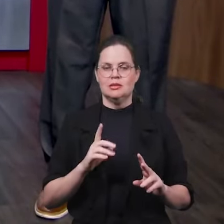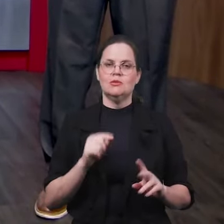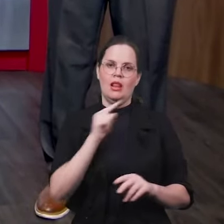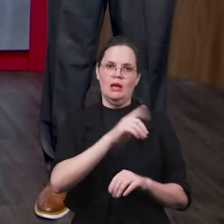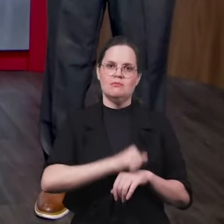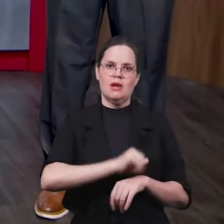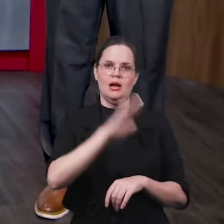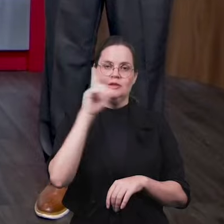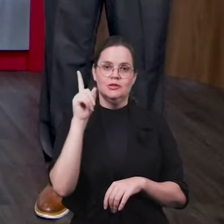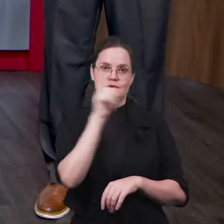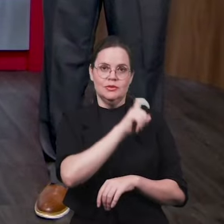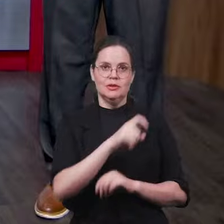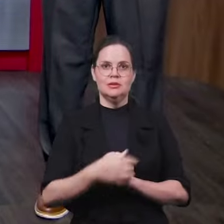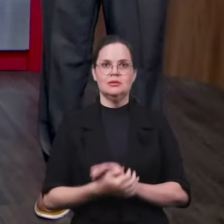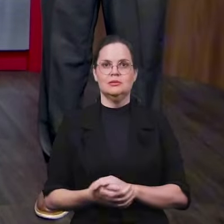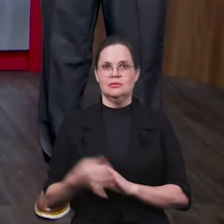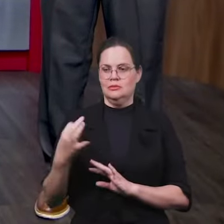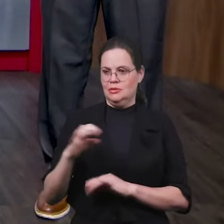Denis? Às vezes